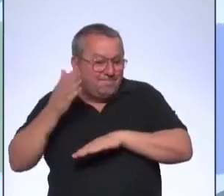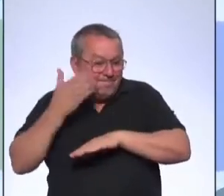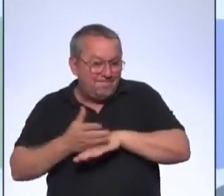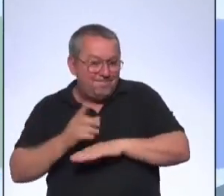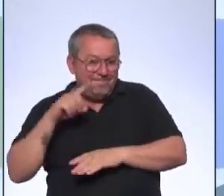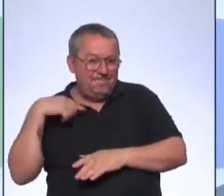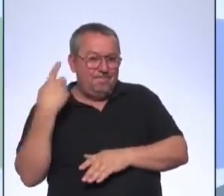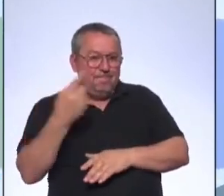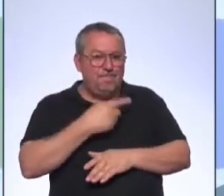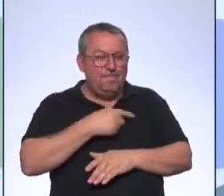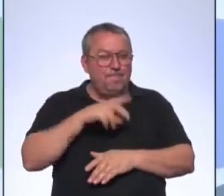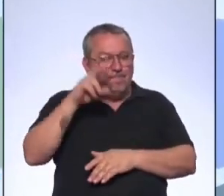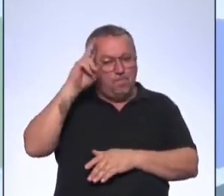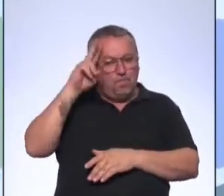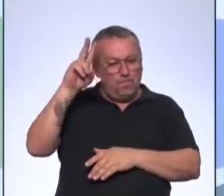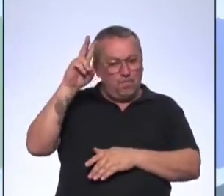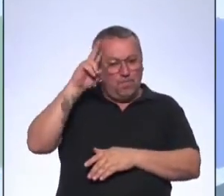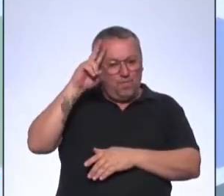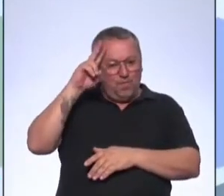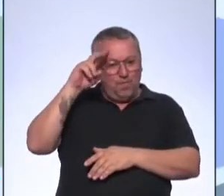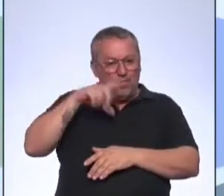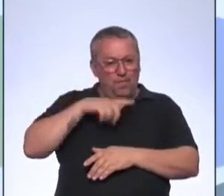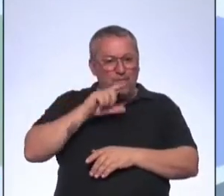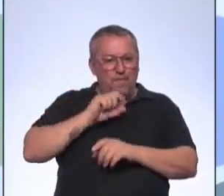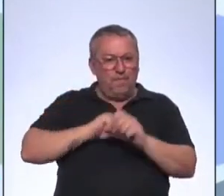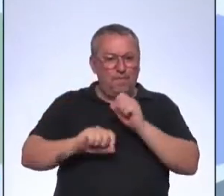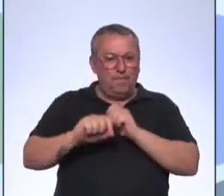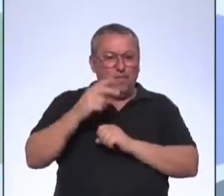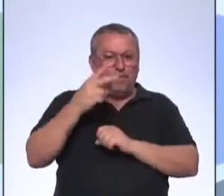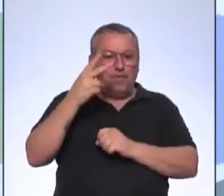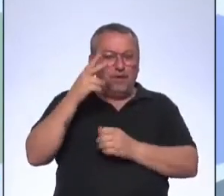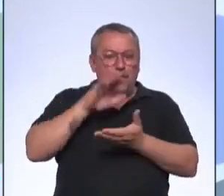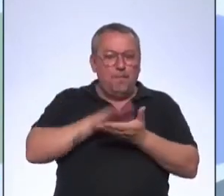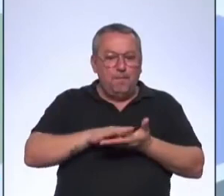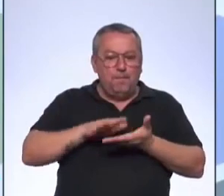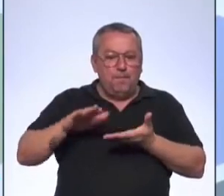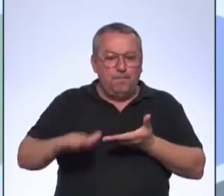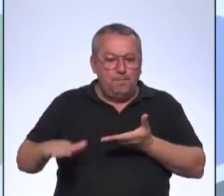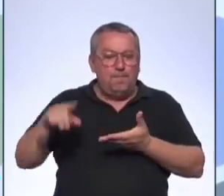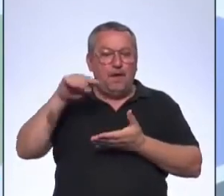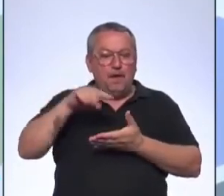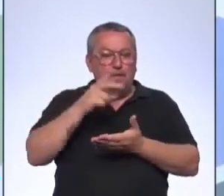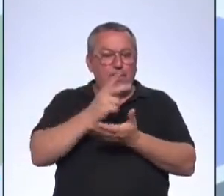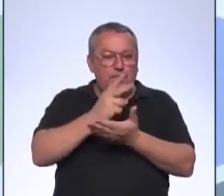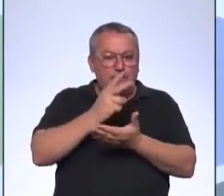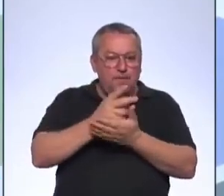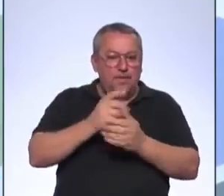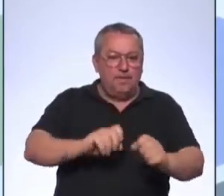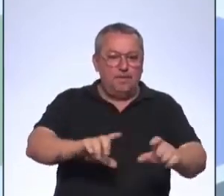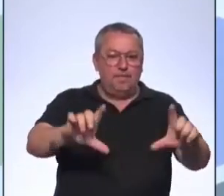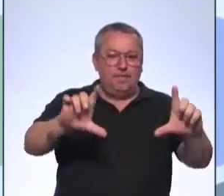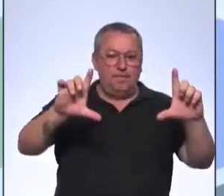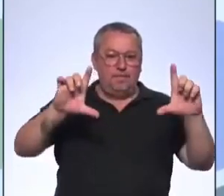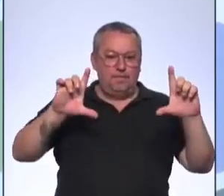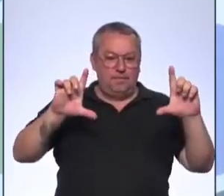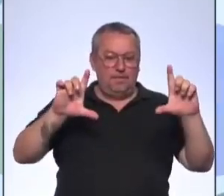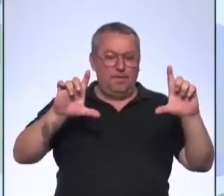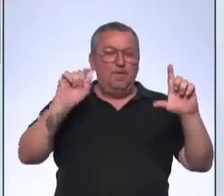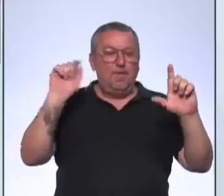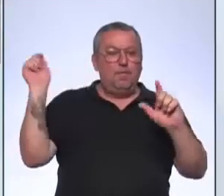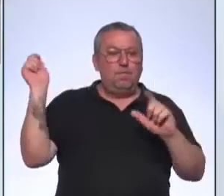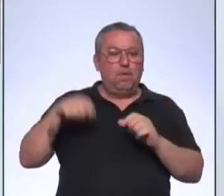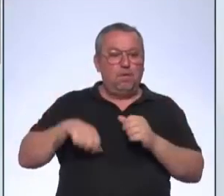nossa atitude historiadora, nós temos 2 exercícios aí nessa mesma tela para que vocês